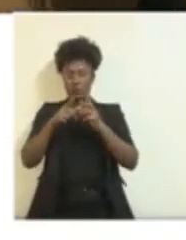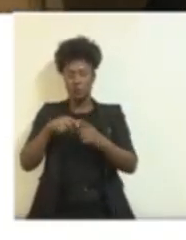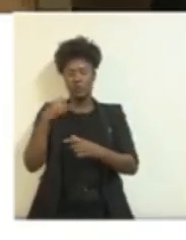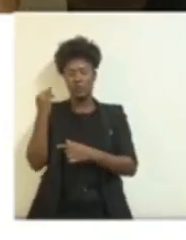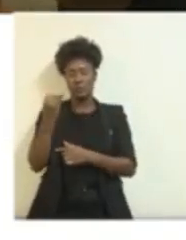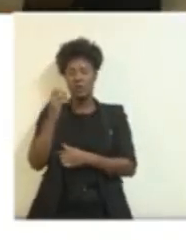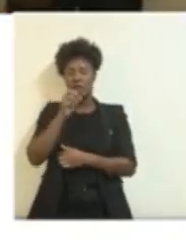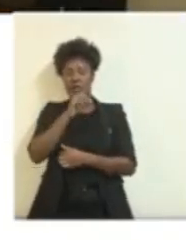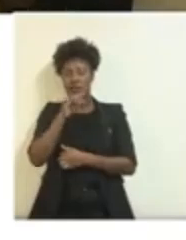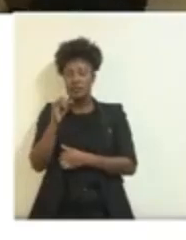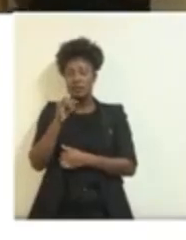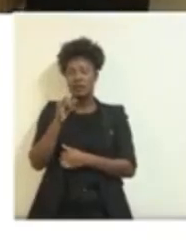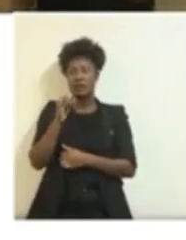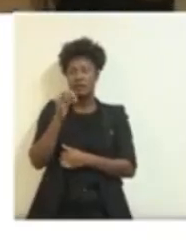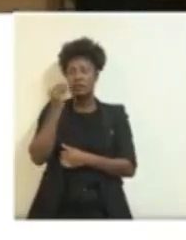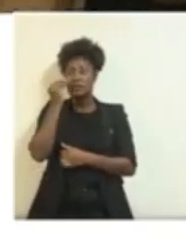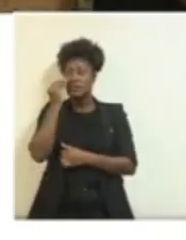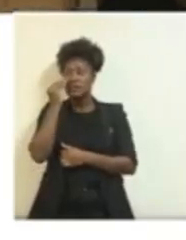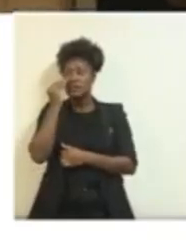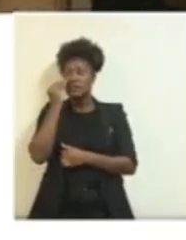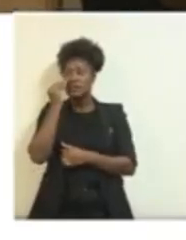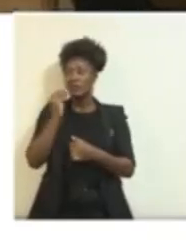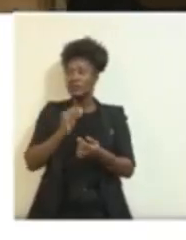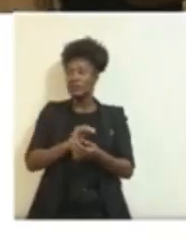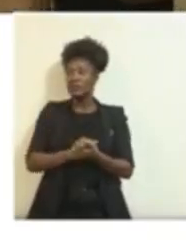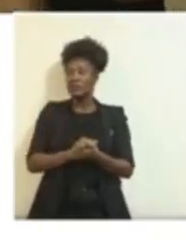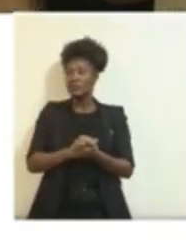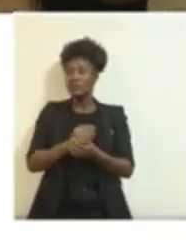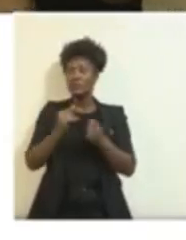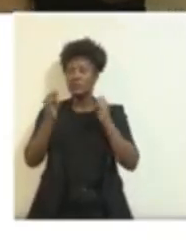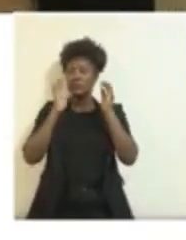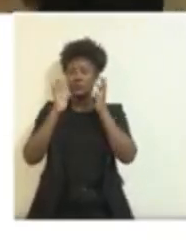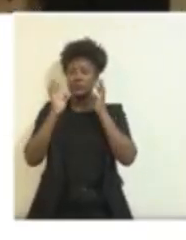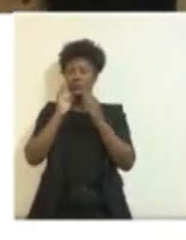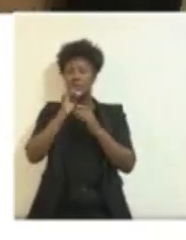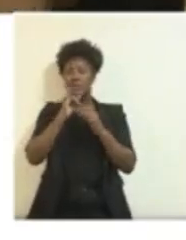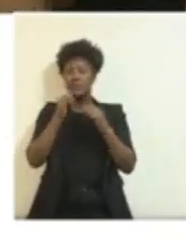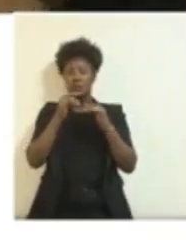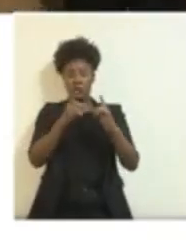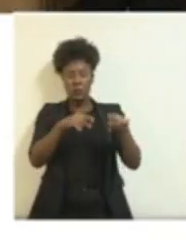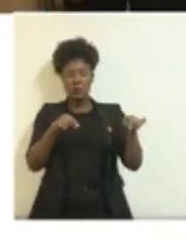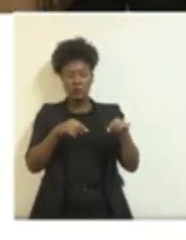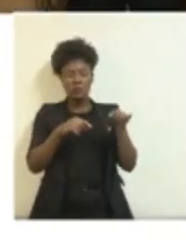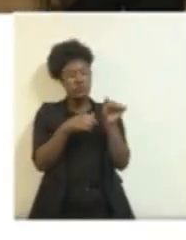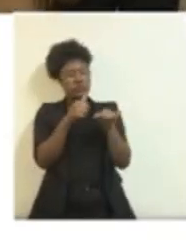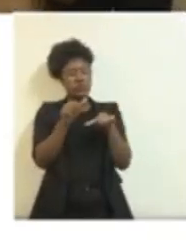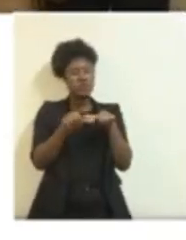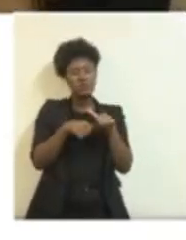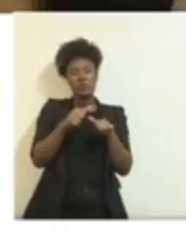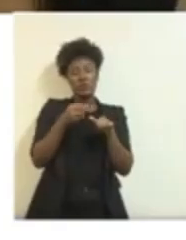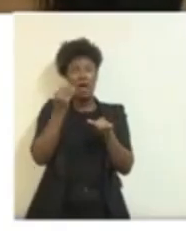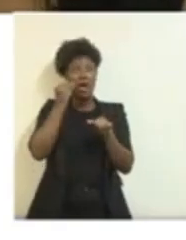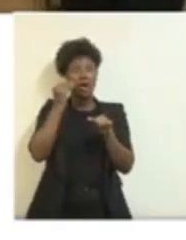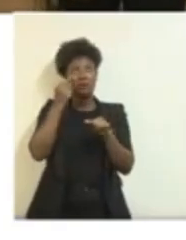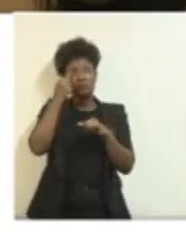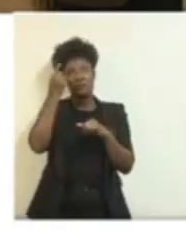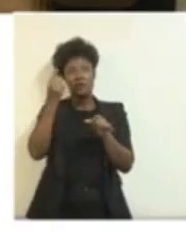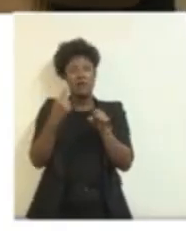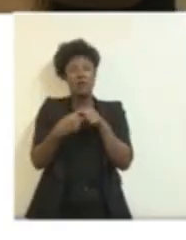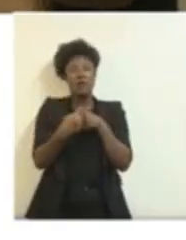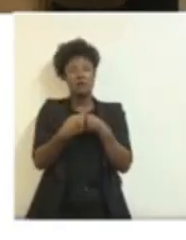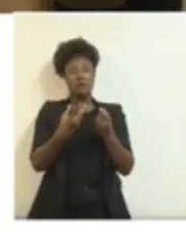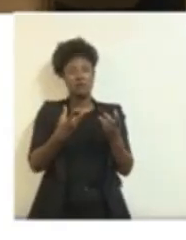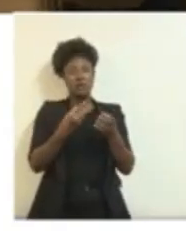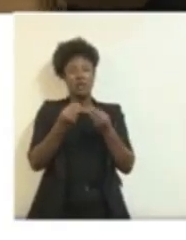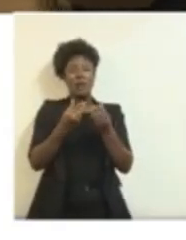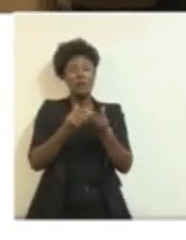Se converter em pastagem cultivada. Ok, digamos que a gente transforme esses campos em pastagens cultivadas e se realize a pecuária sobre pastagem cultivada.